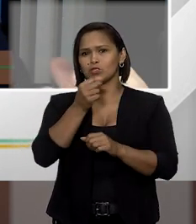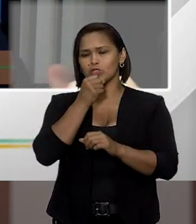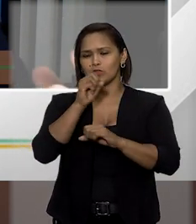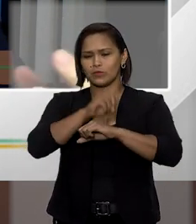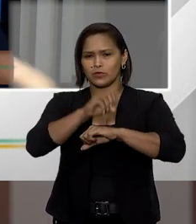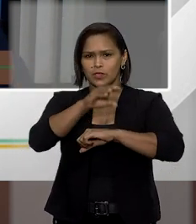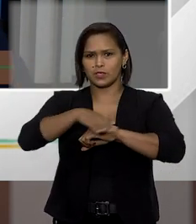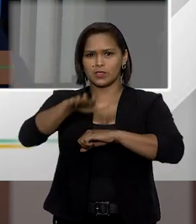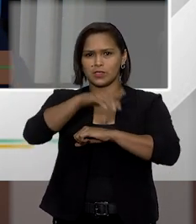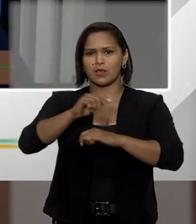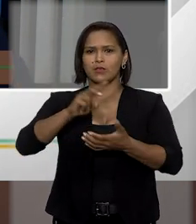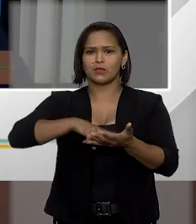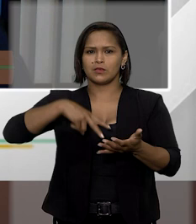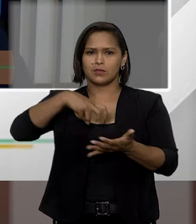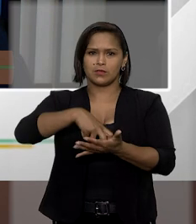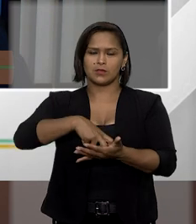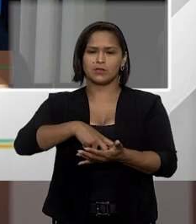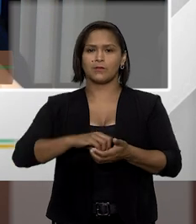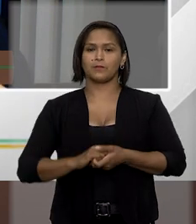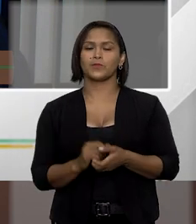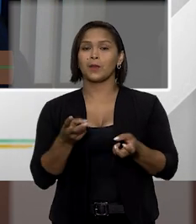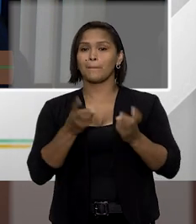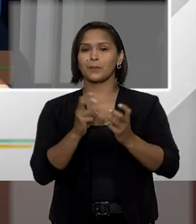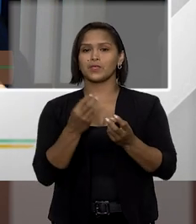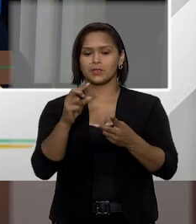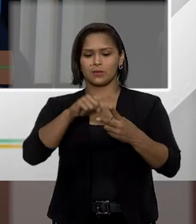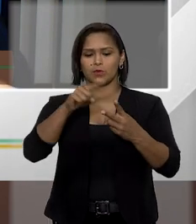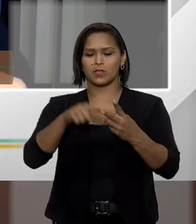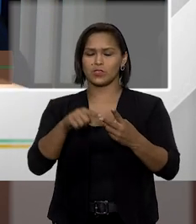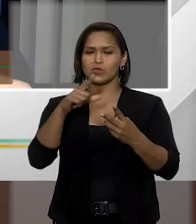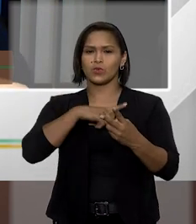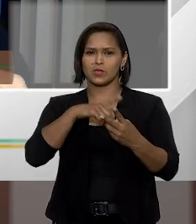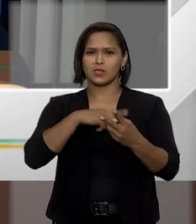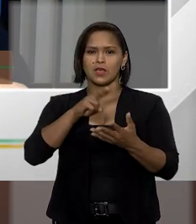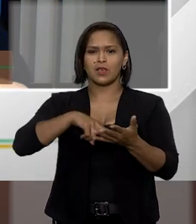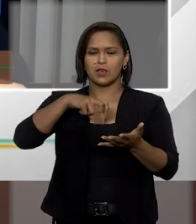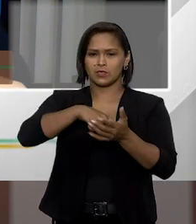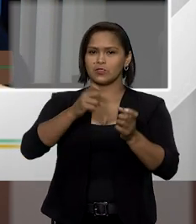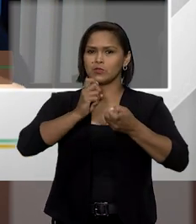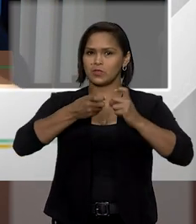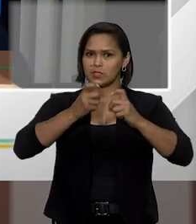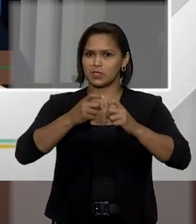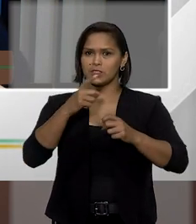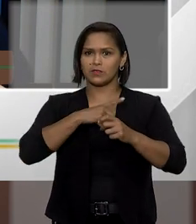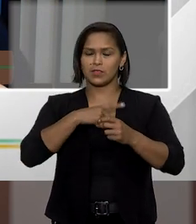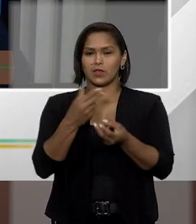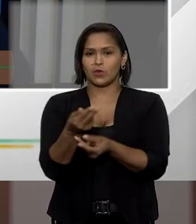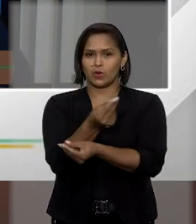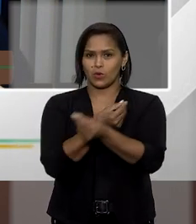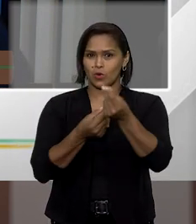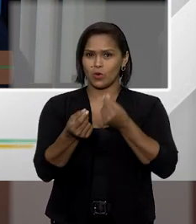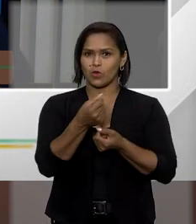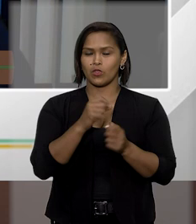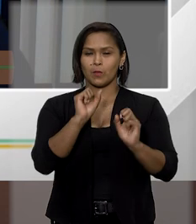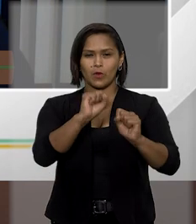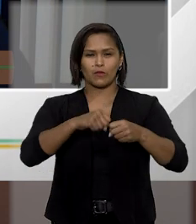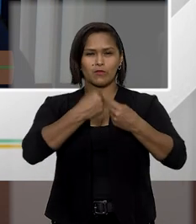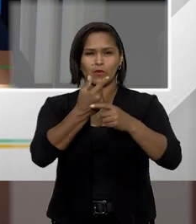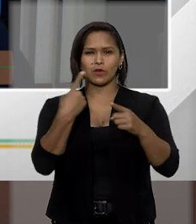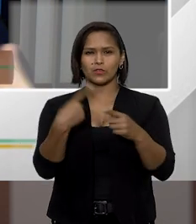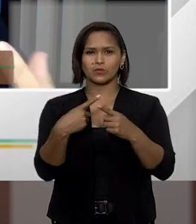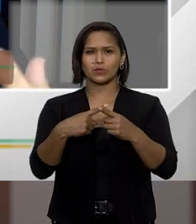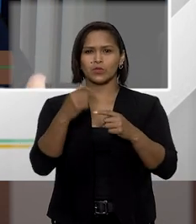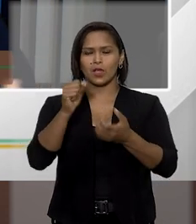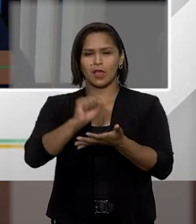em meios de divulgação desta condenação. Vejam, percebo que as duas condenações administrativas têm um viés econômico muito forte,